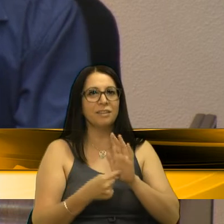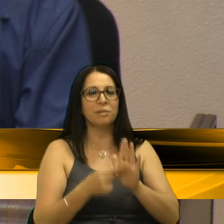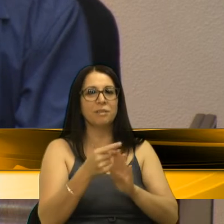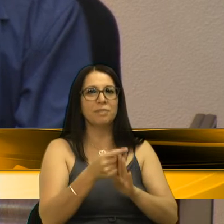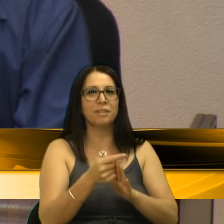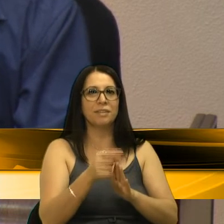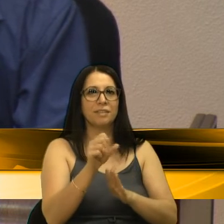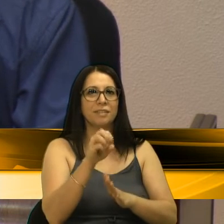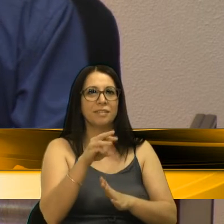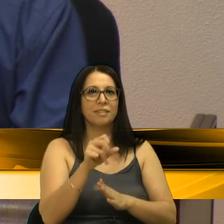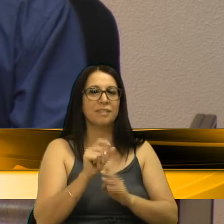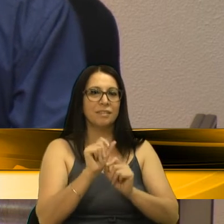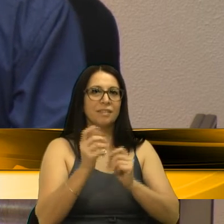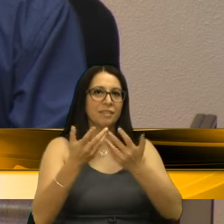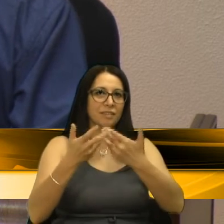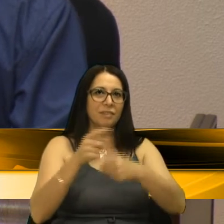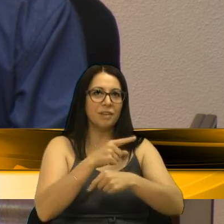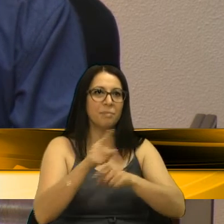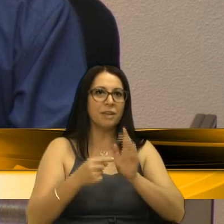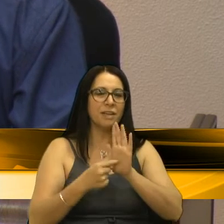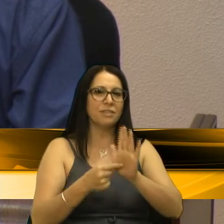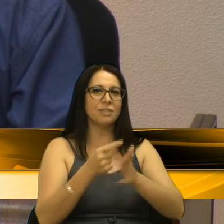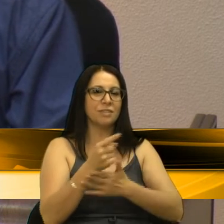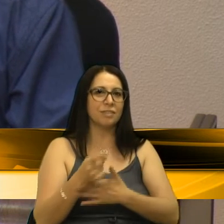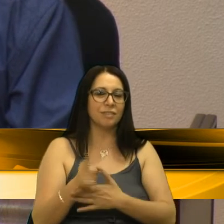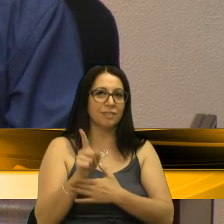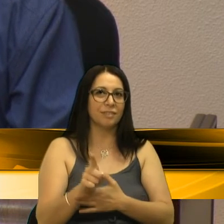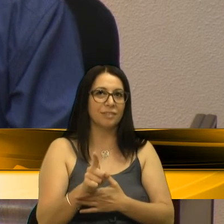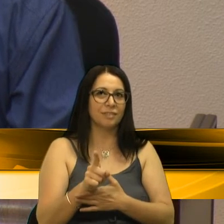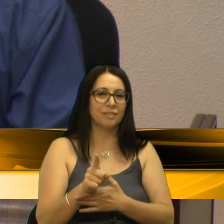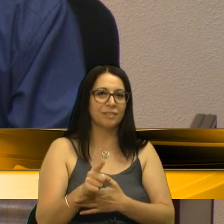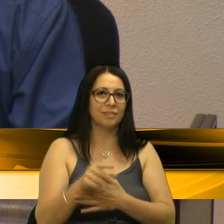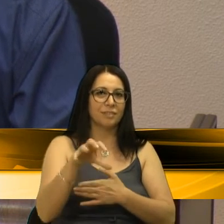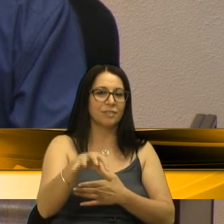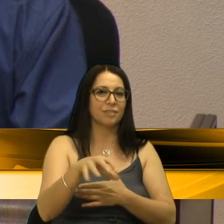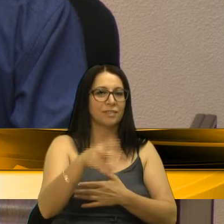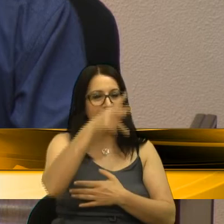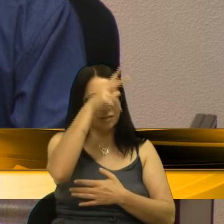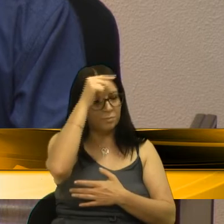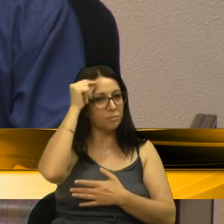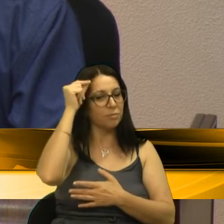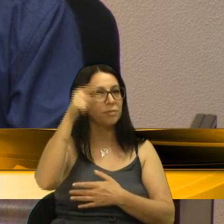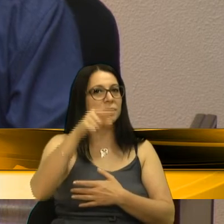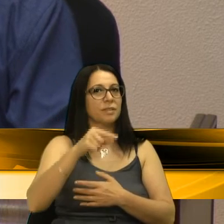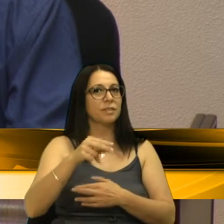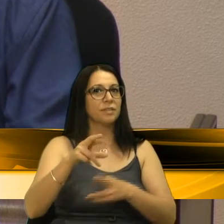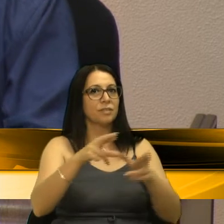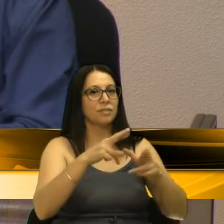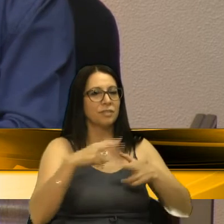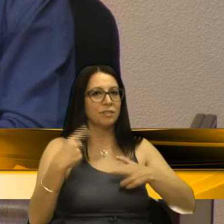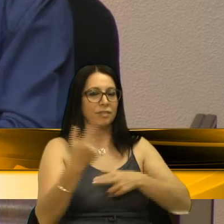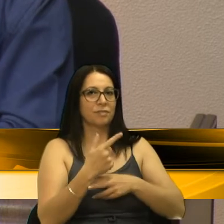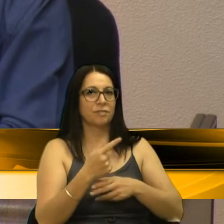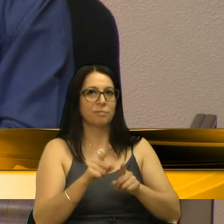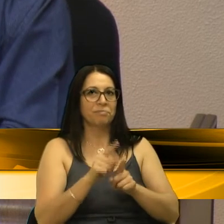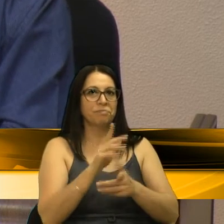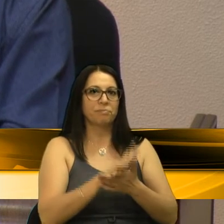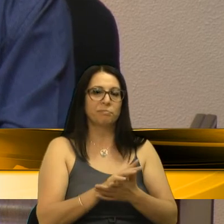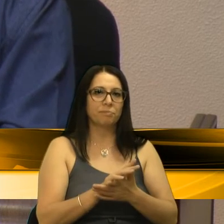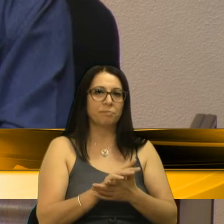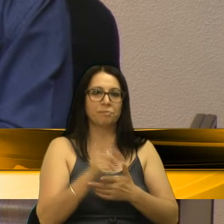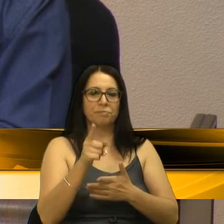materiais necessários ao seu pleno e regular funcionamento. Inciso 1º. Para o atendimento ao disposto neste artigo,